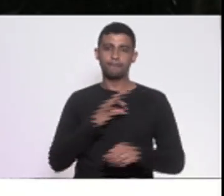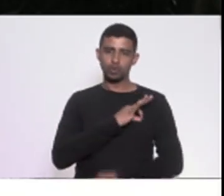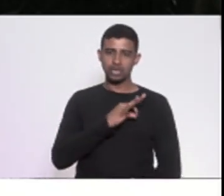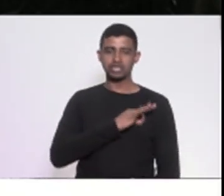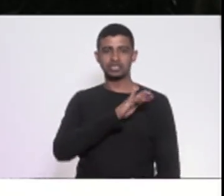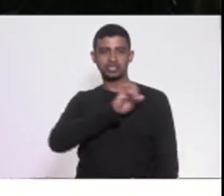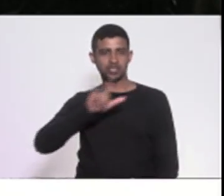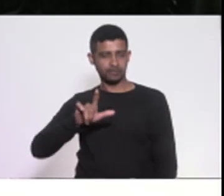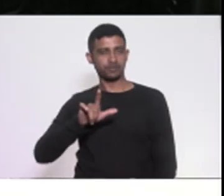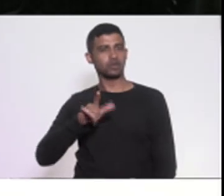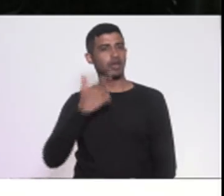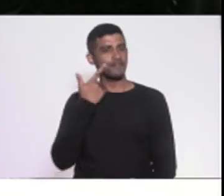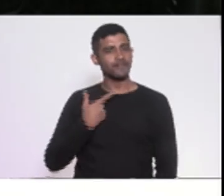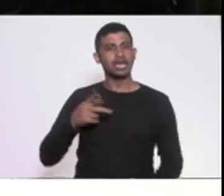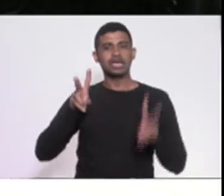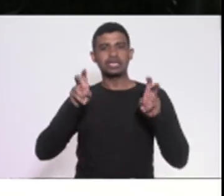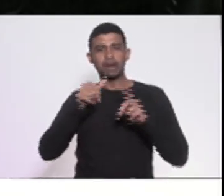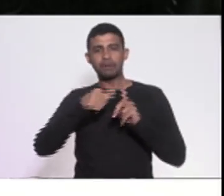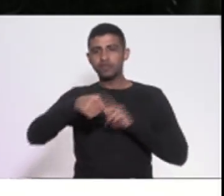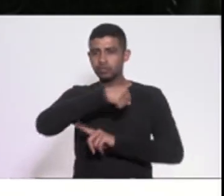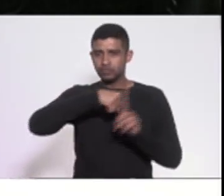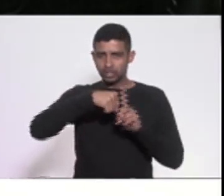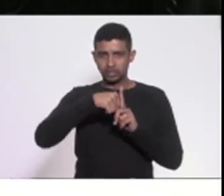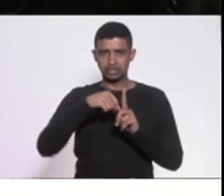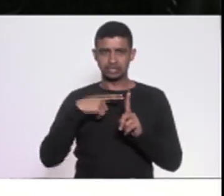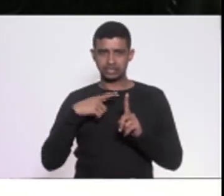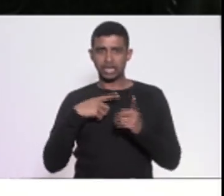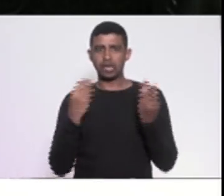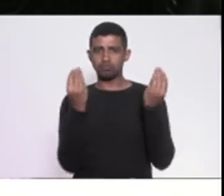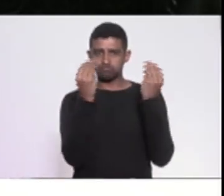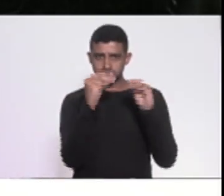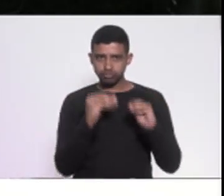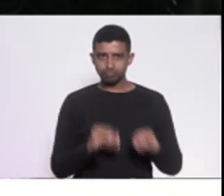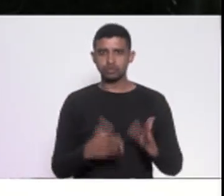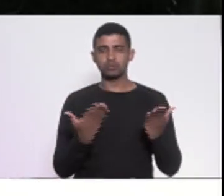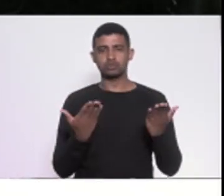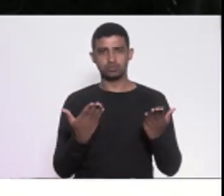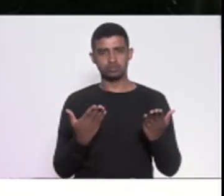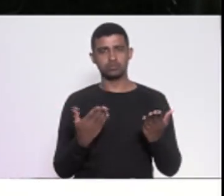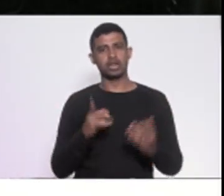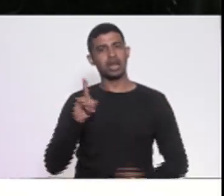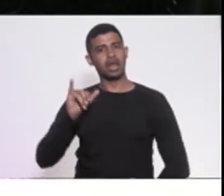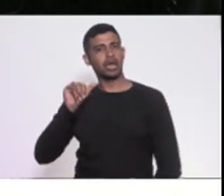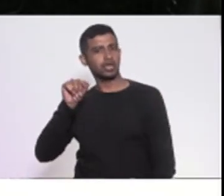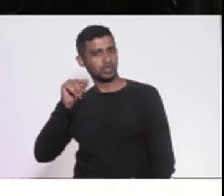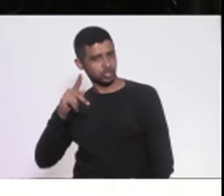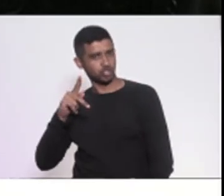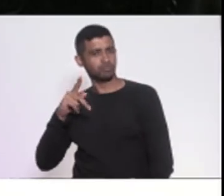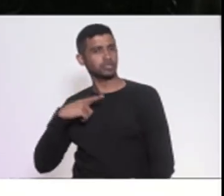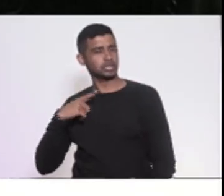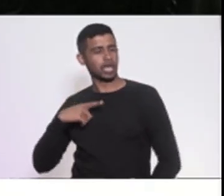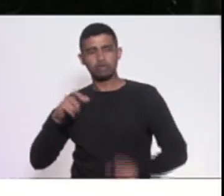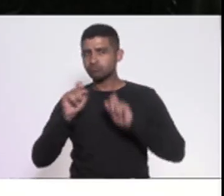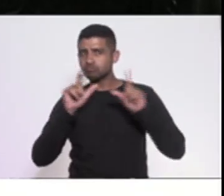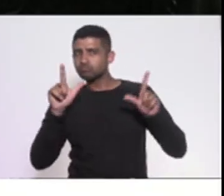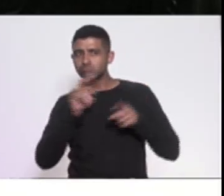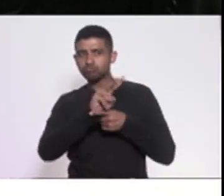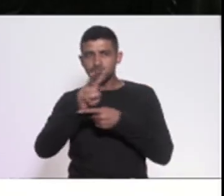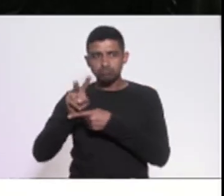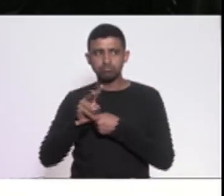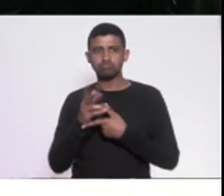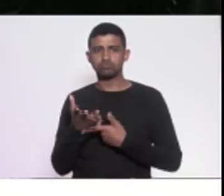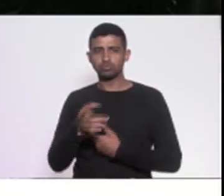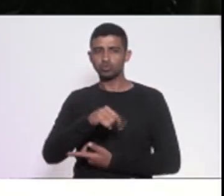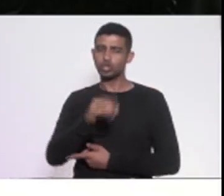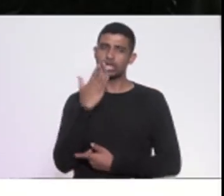do feminicídio, da violência, está inserido nisso? O ISP está atento, nós verificamos que faz parte da